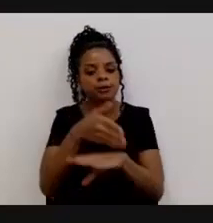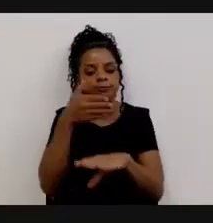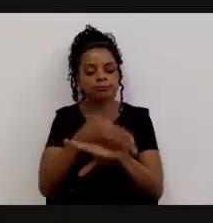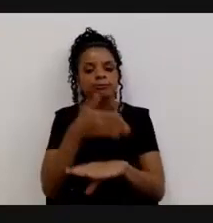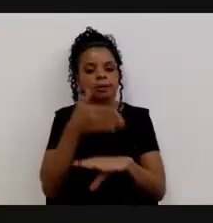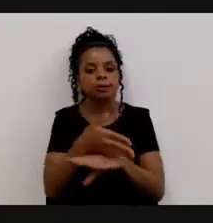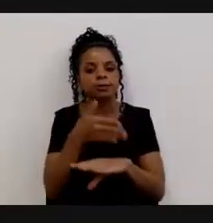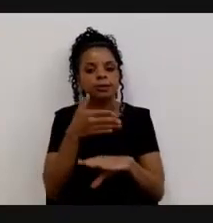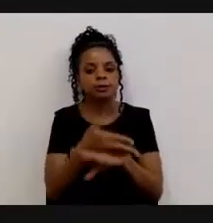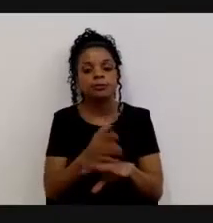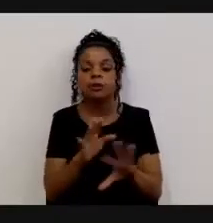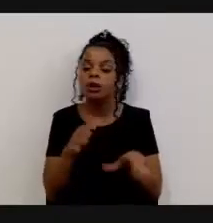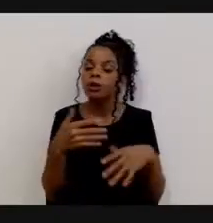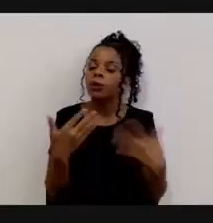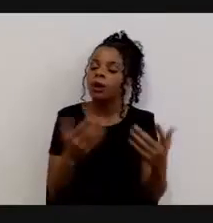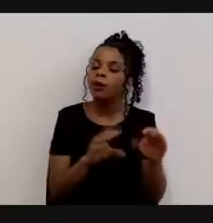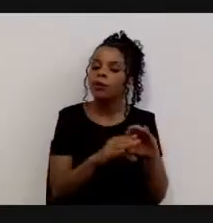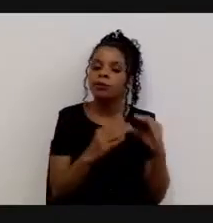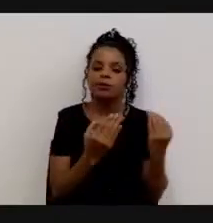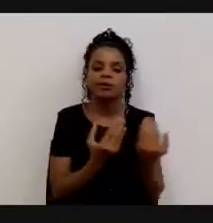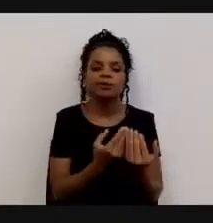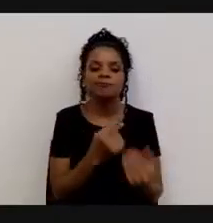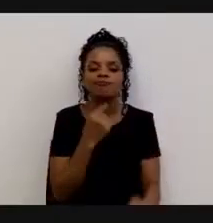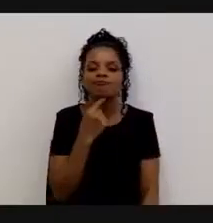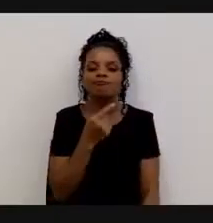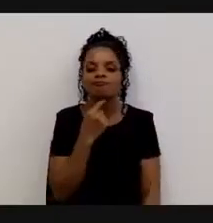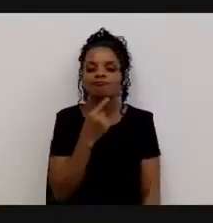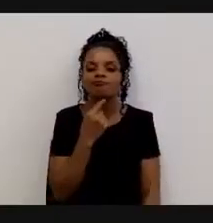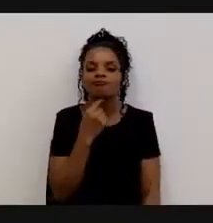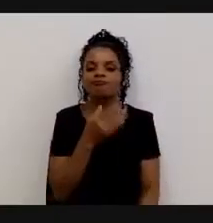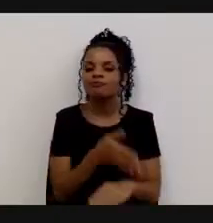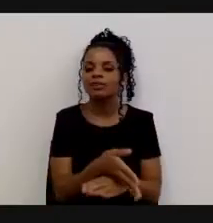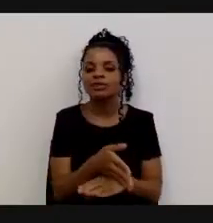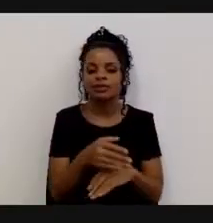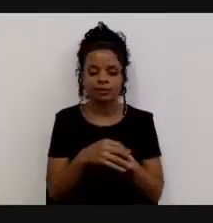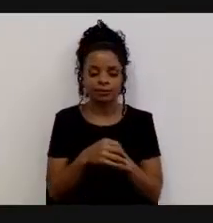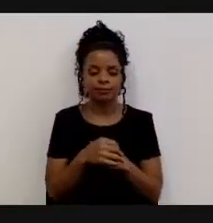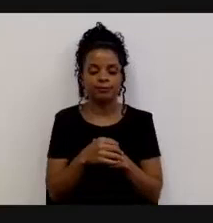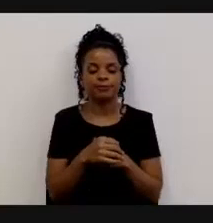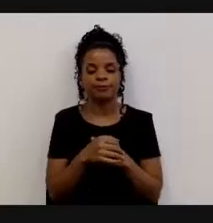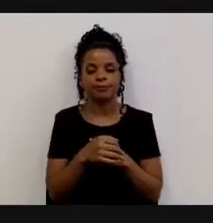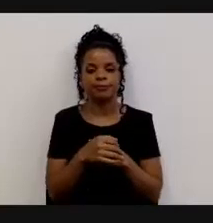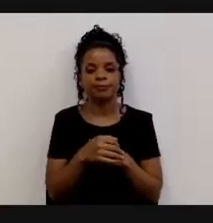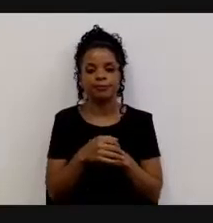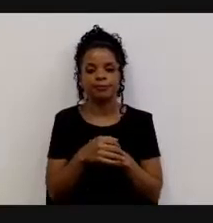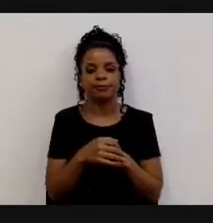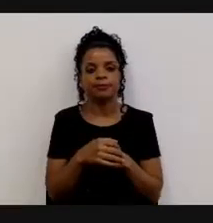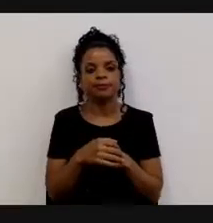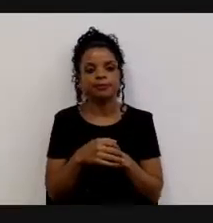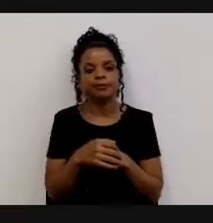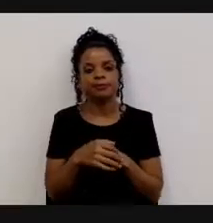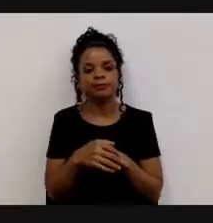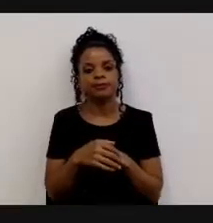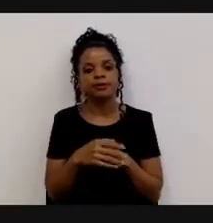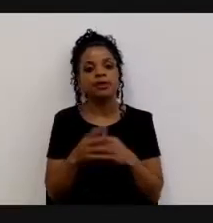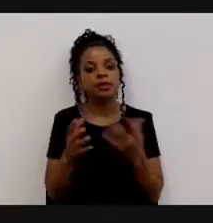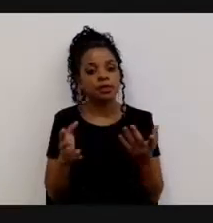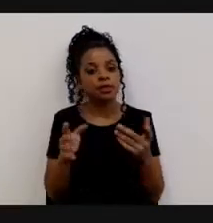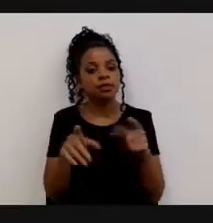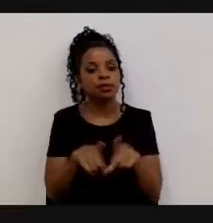são as que elas menos participam, quais são as que elas são mais envolvidas, e assumindo esse cargo